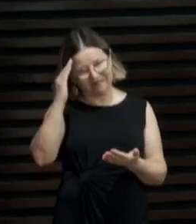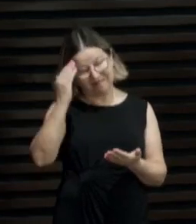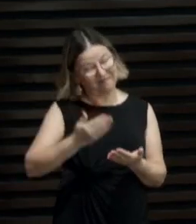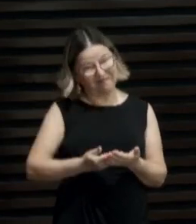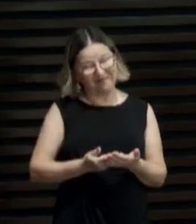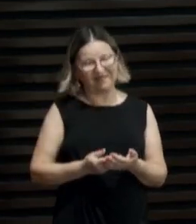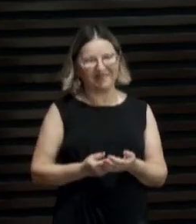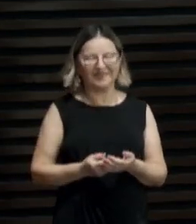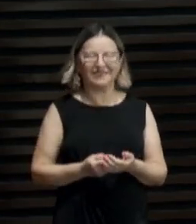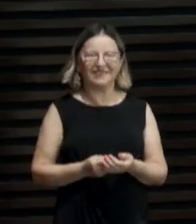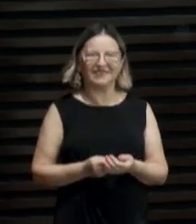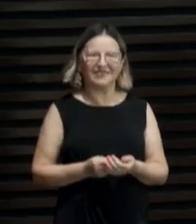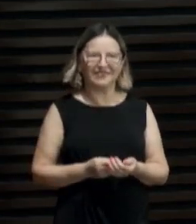questão.